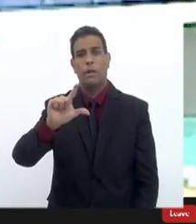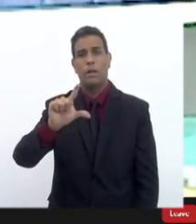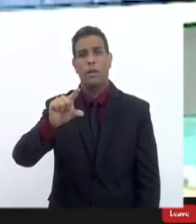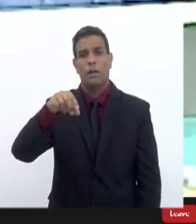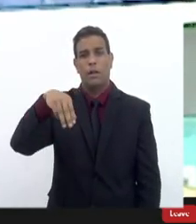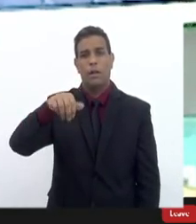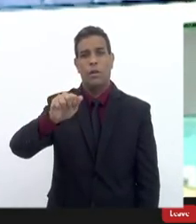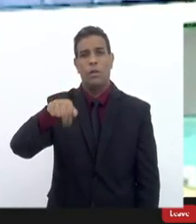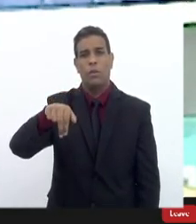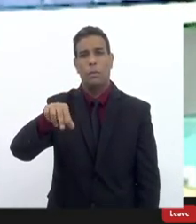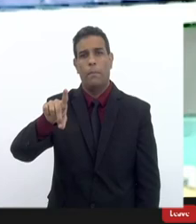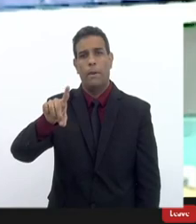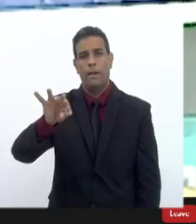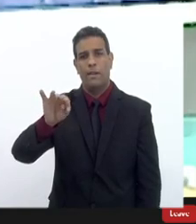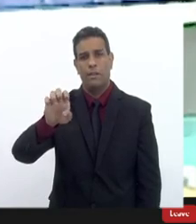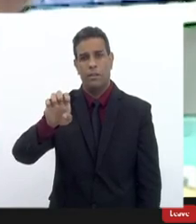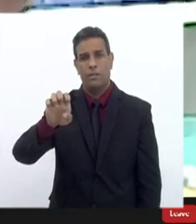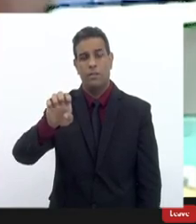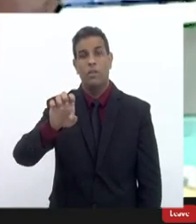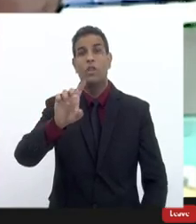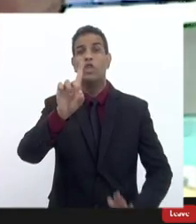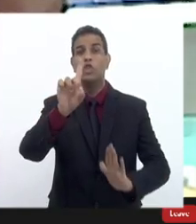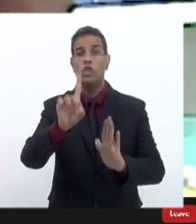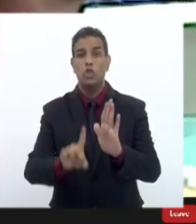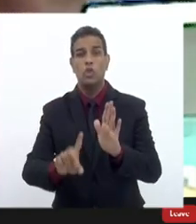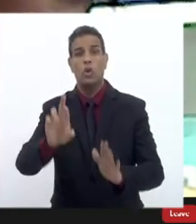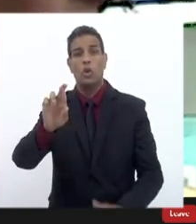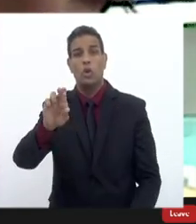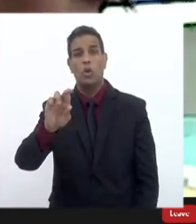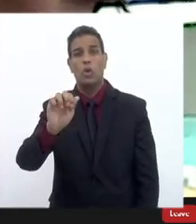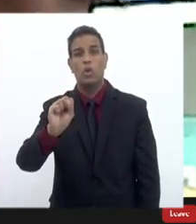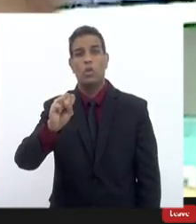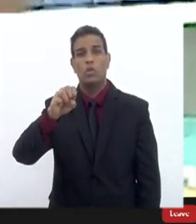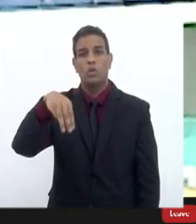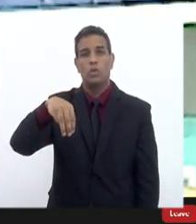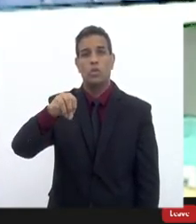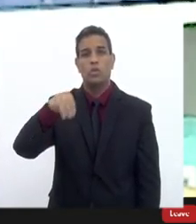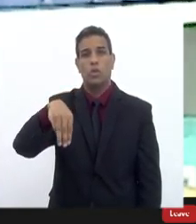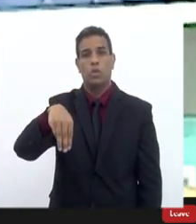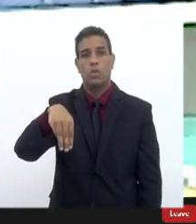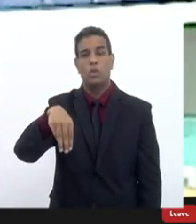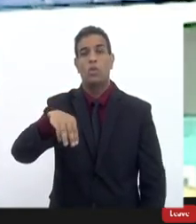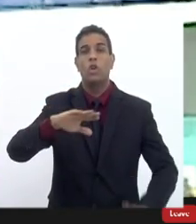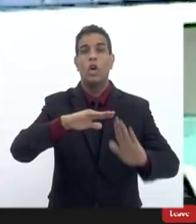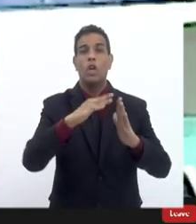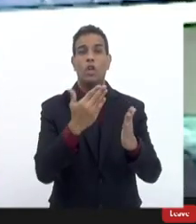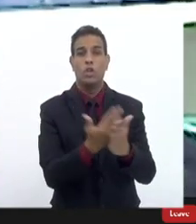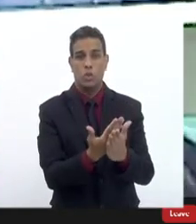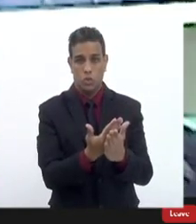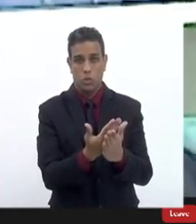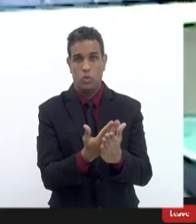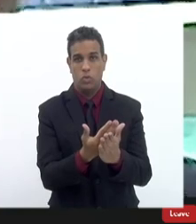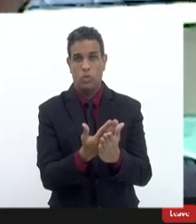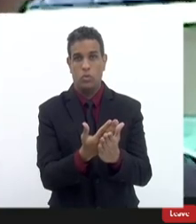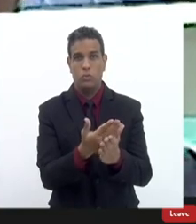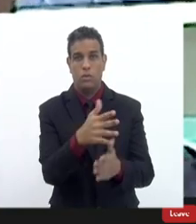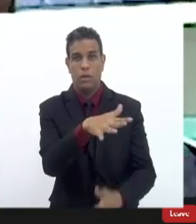Vidigal, e o diretor Ramon era diretor do Colégio Estadual Francisco Campos, no Grajaú.